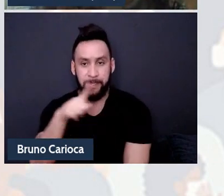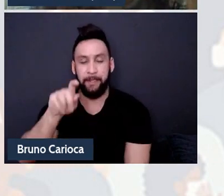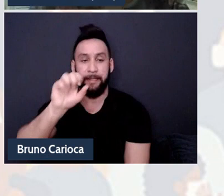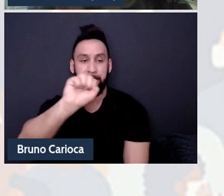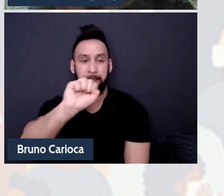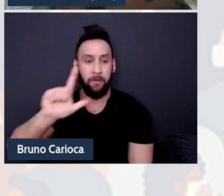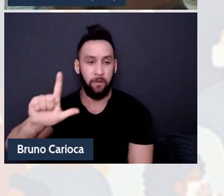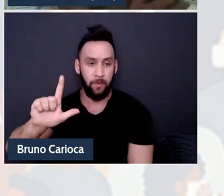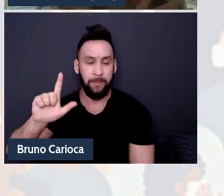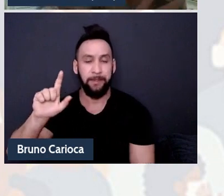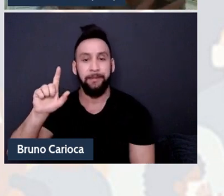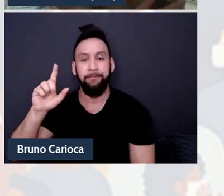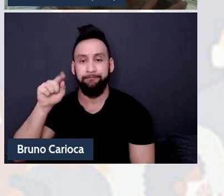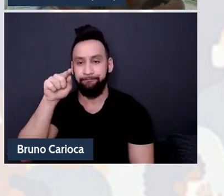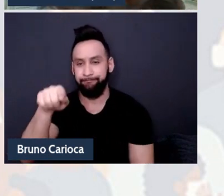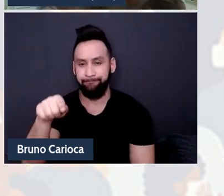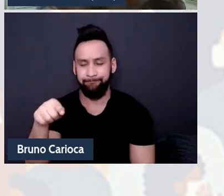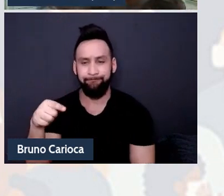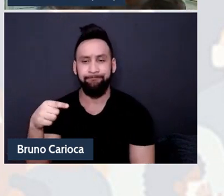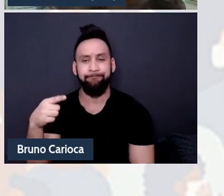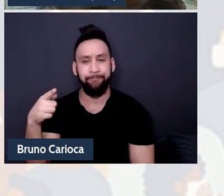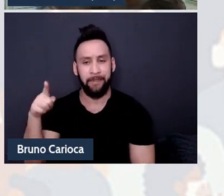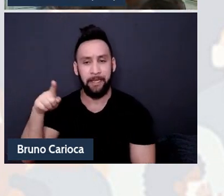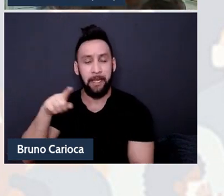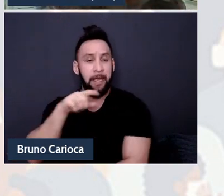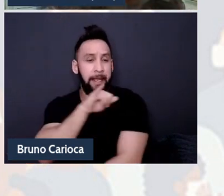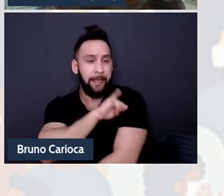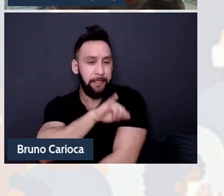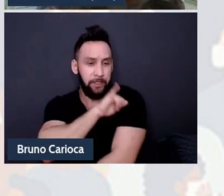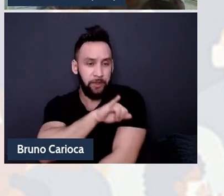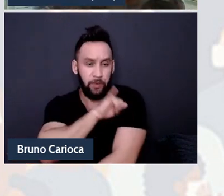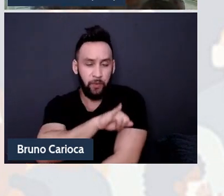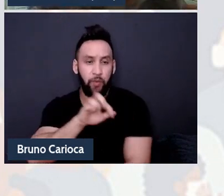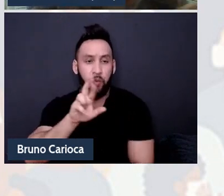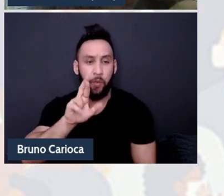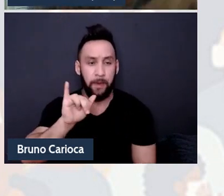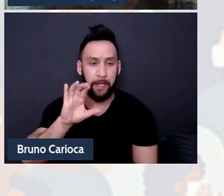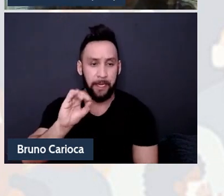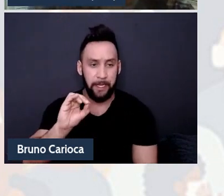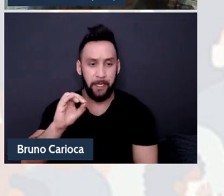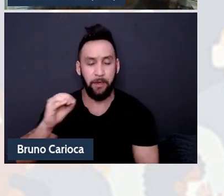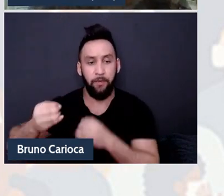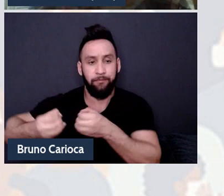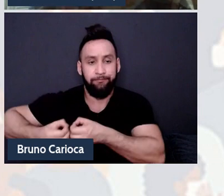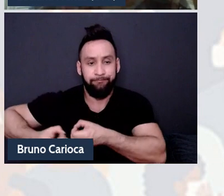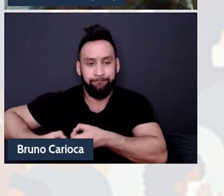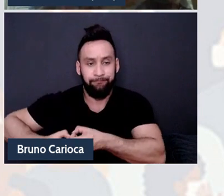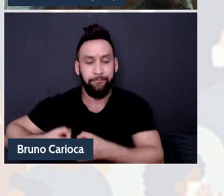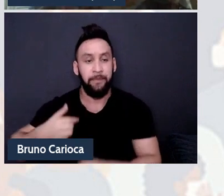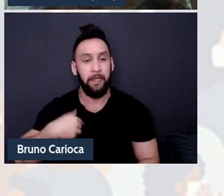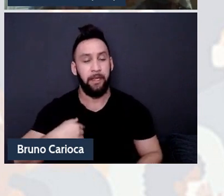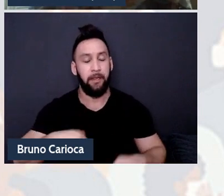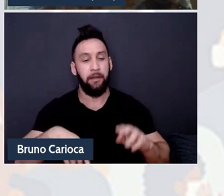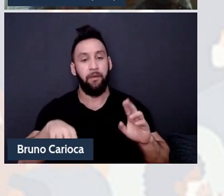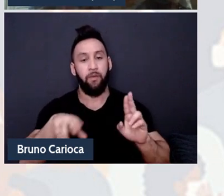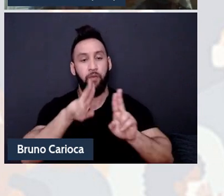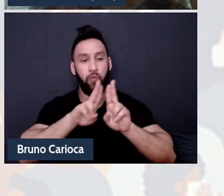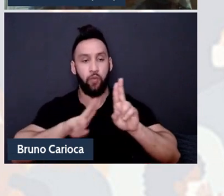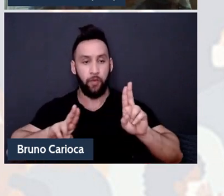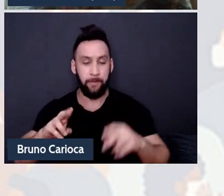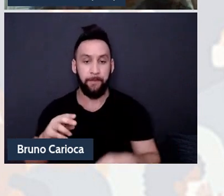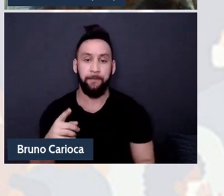Luís, né? Essa é aqui pertinho da minha casa, eu moro no Rio de Janeiro, né? Eu sou da UFF, isso daí é em